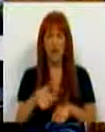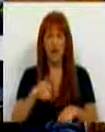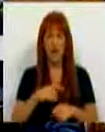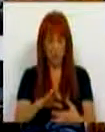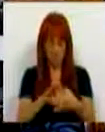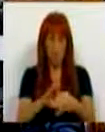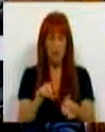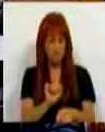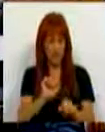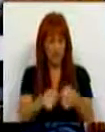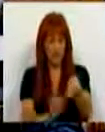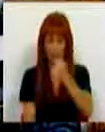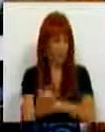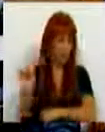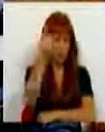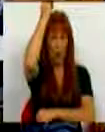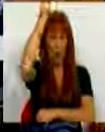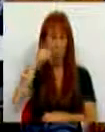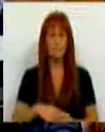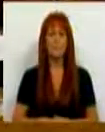quero colaborar com o vosso partido.